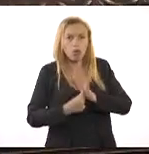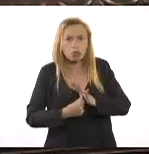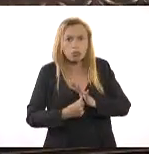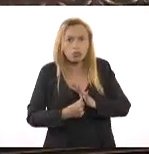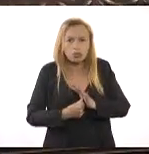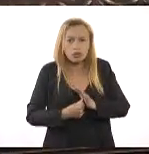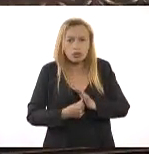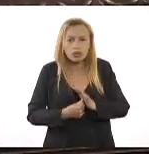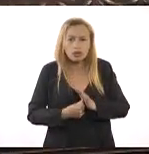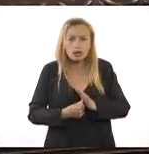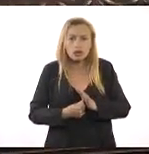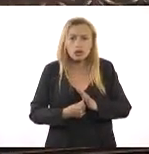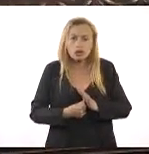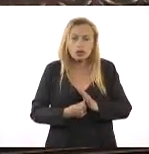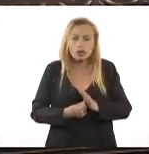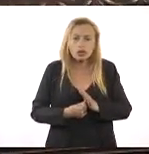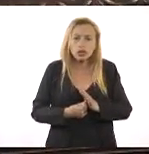o